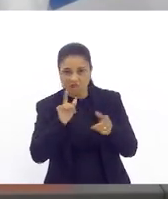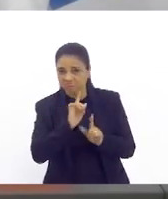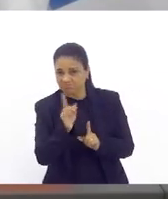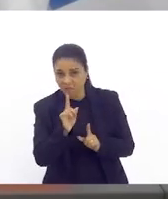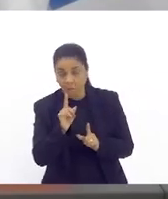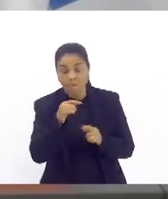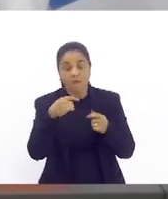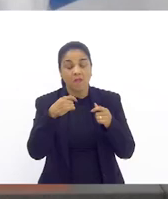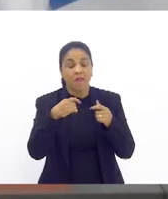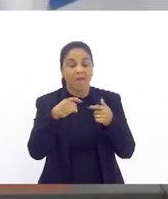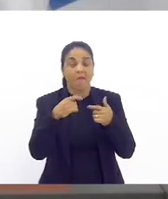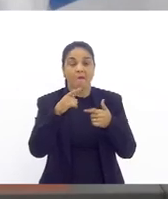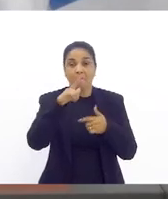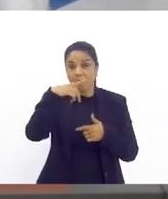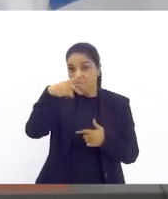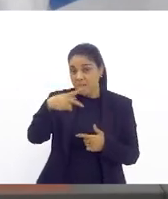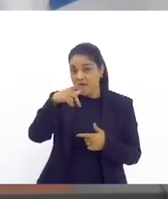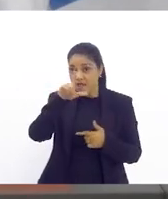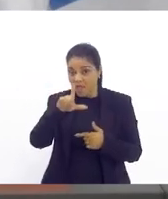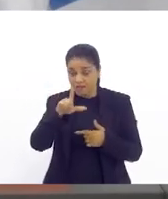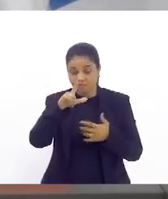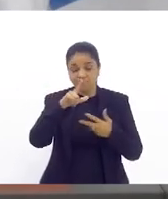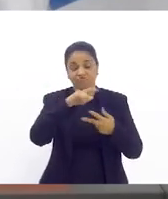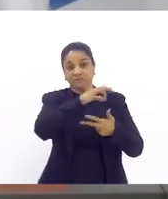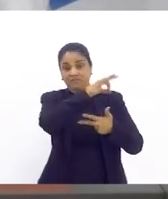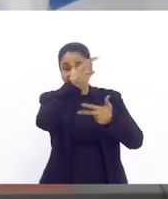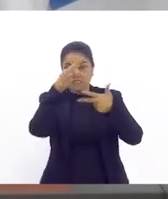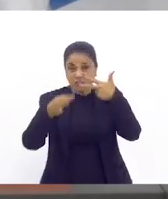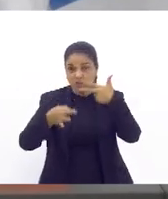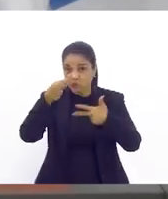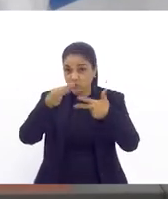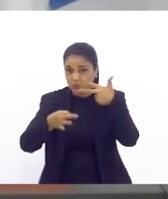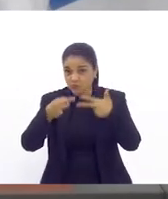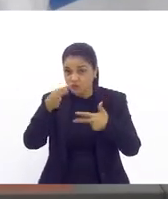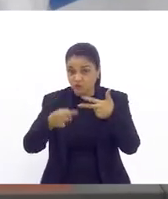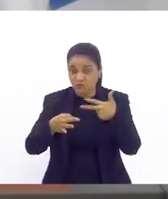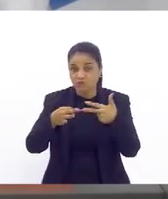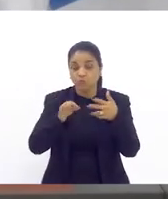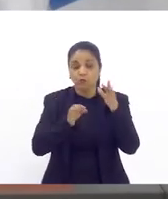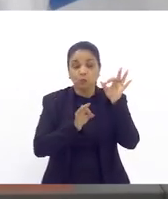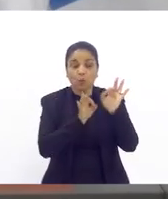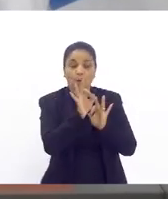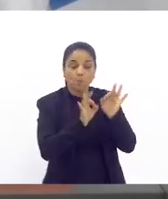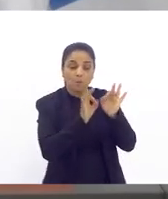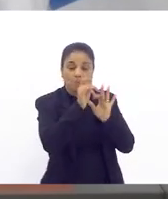PL do executivo do plano diretor Esse é a primeira questão dois